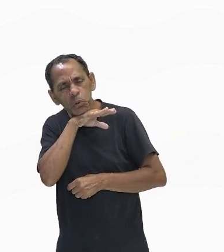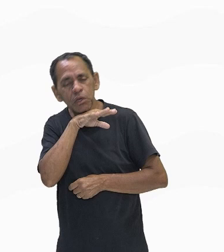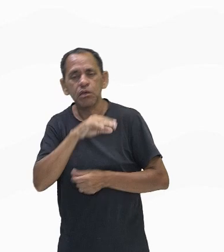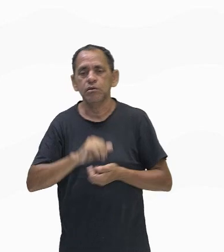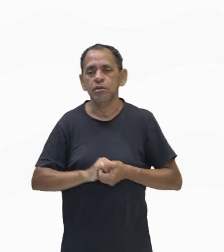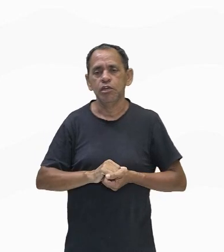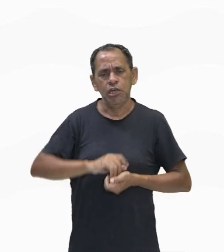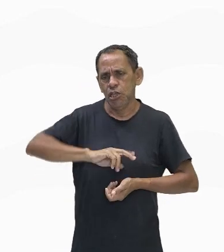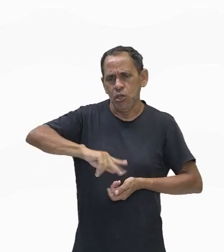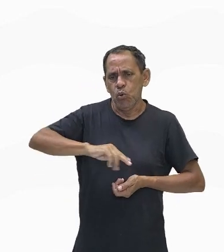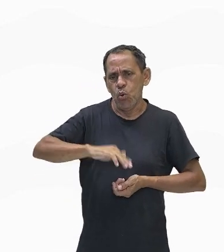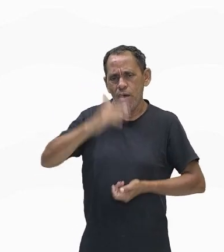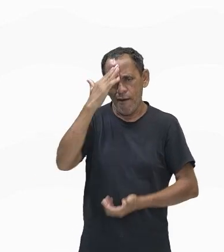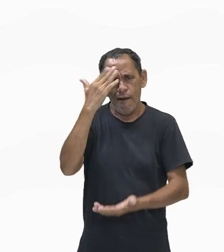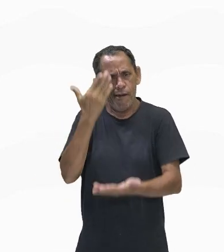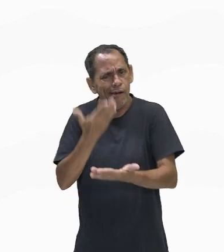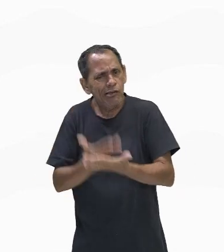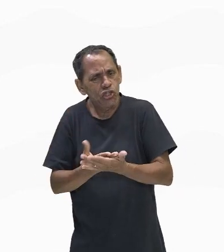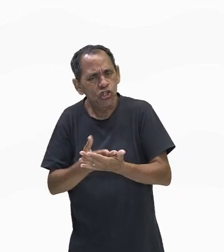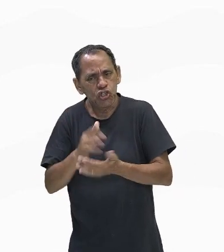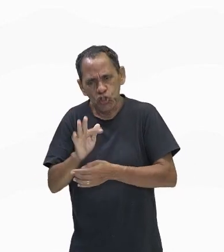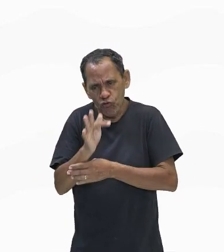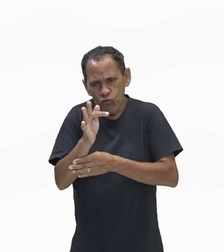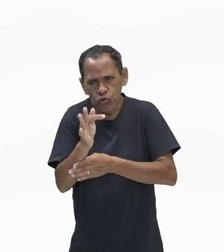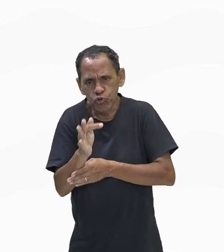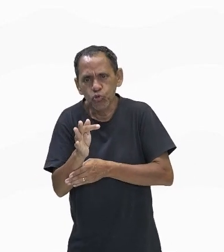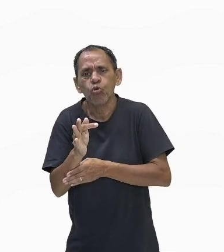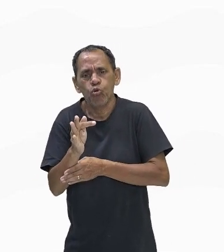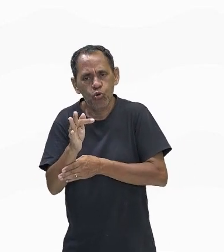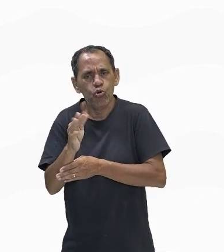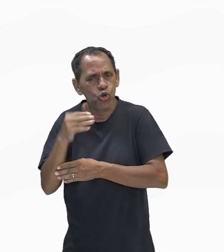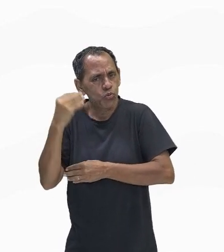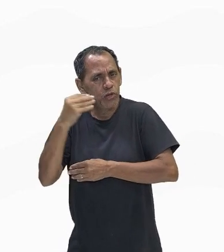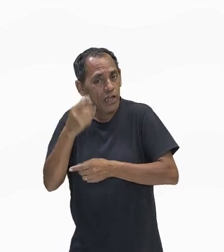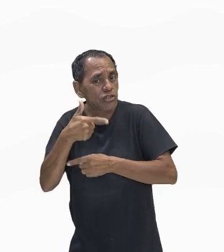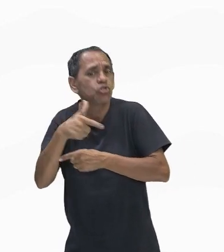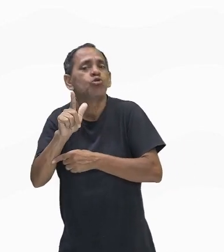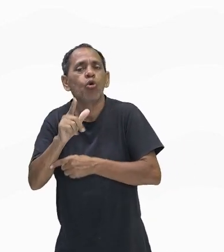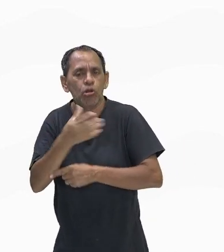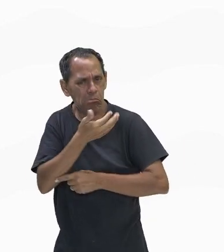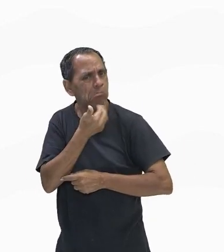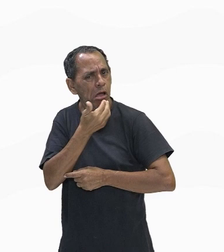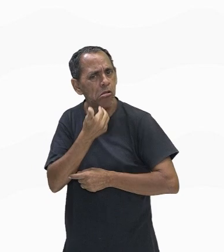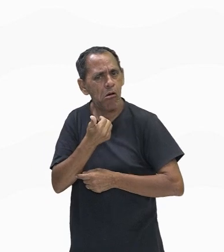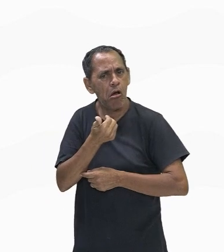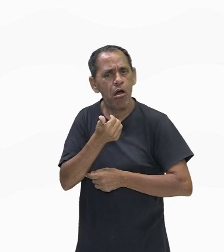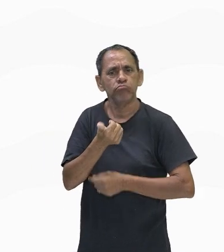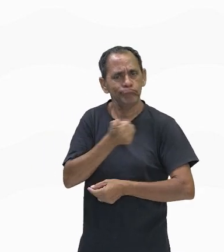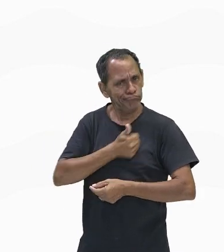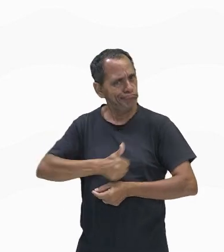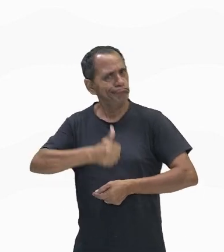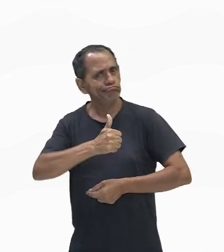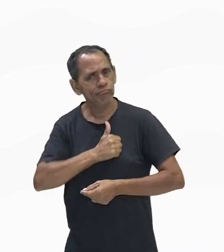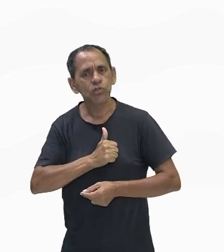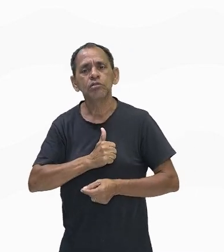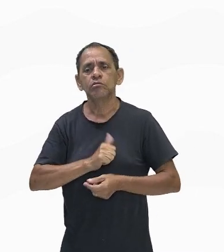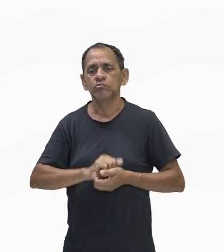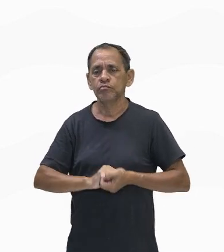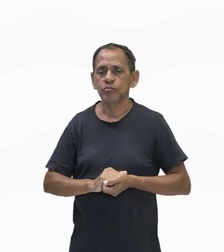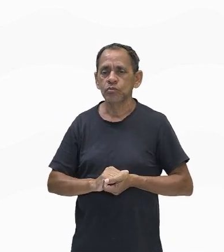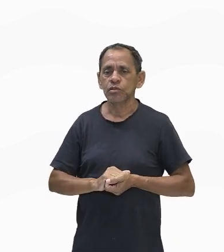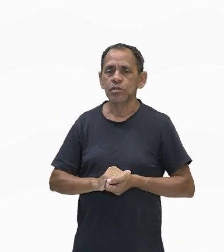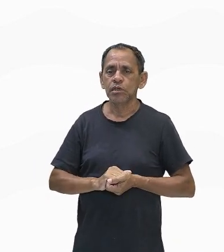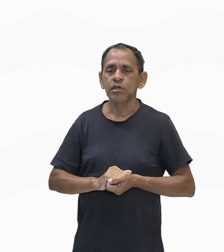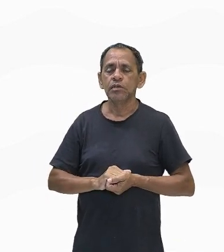esse assunto serão ruins. Então, entenda o que funciona para você, tá? Então, seja mais compassivo com os